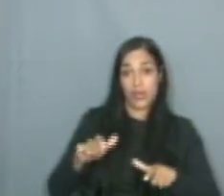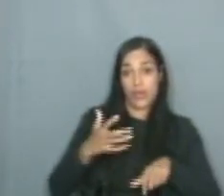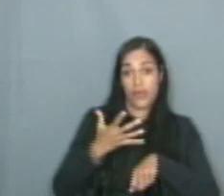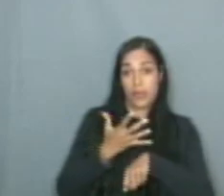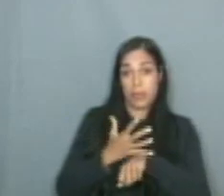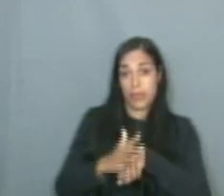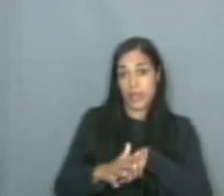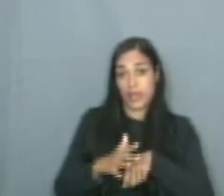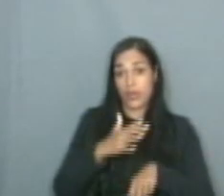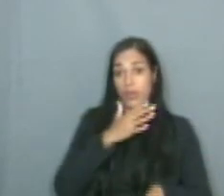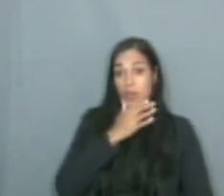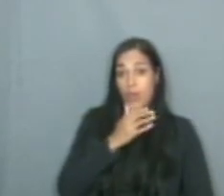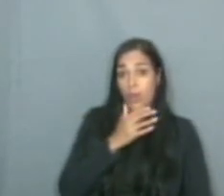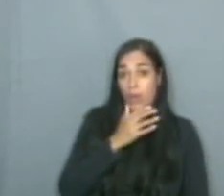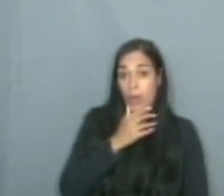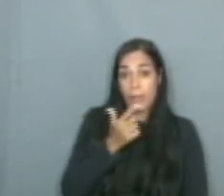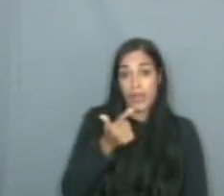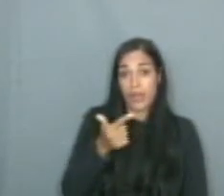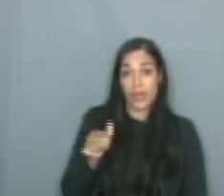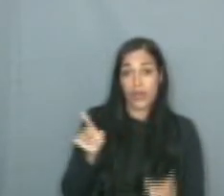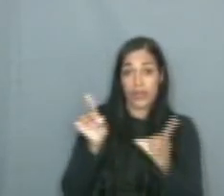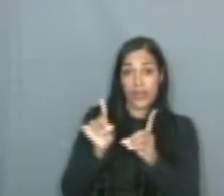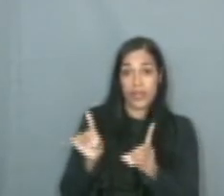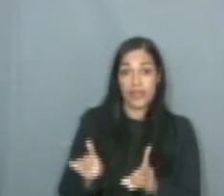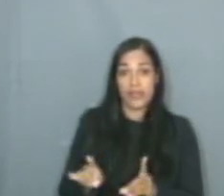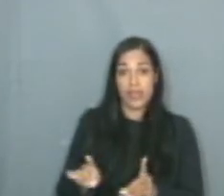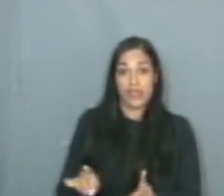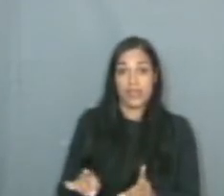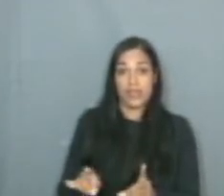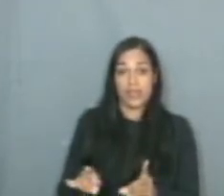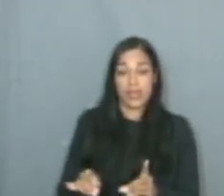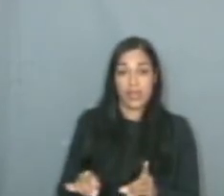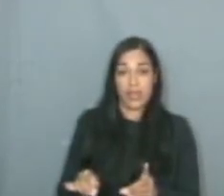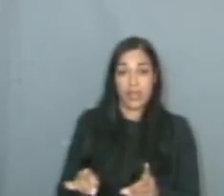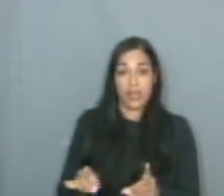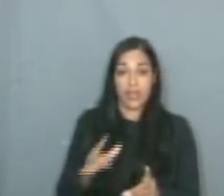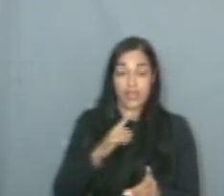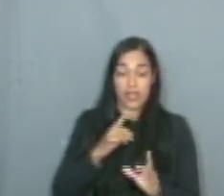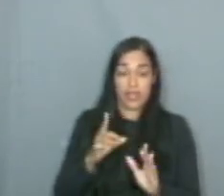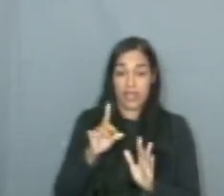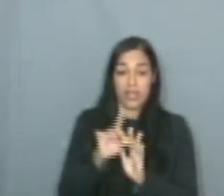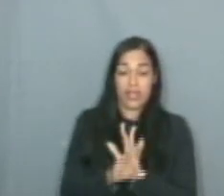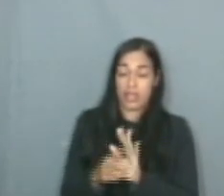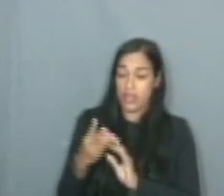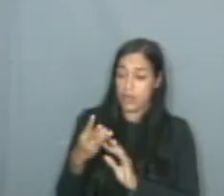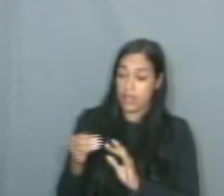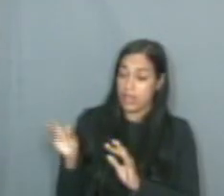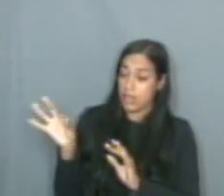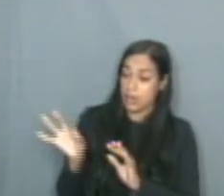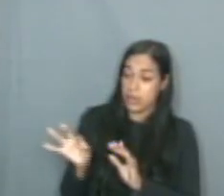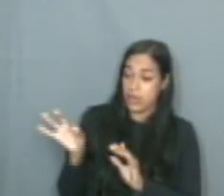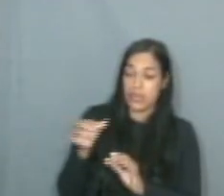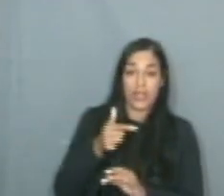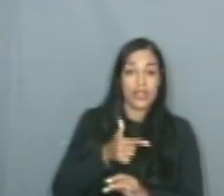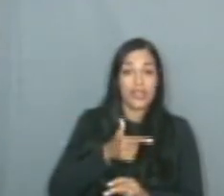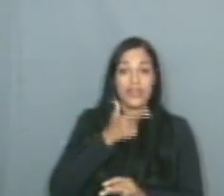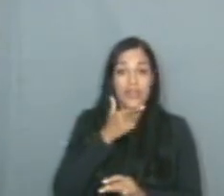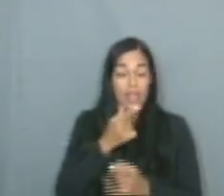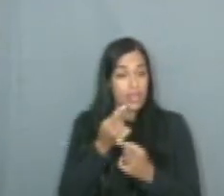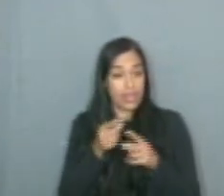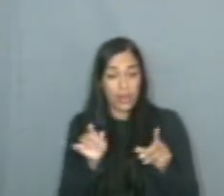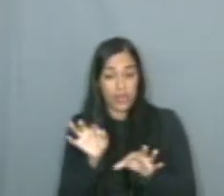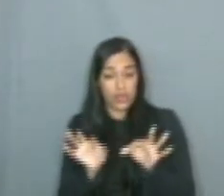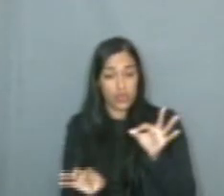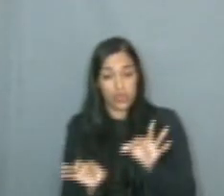branco, homem e não tiver deficiência, ele só tem direito a 30% das vagas. Isso é justo? Não é